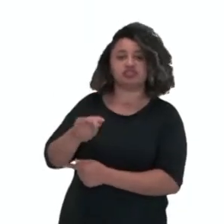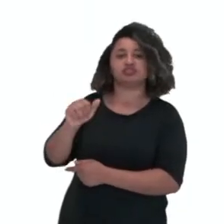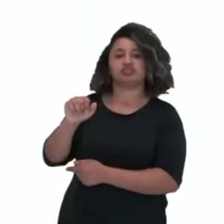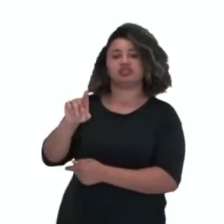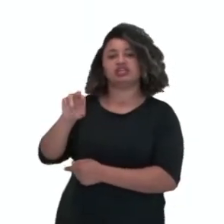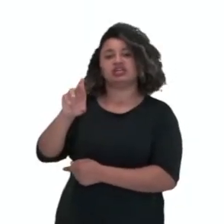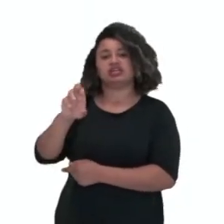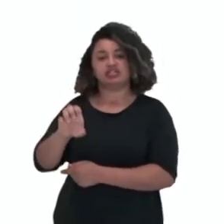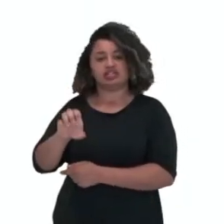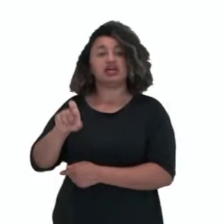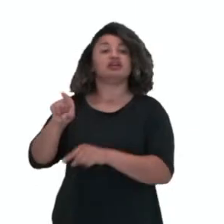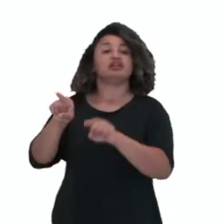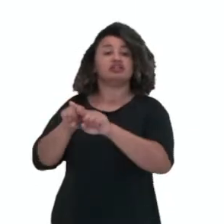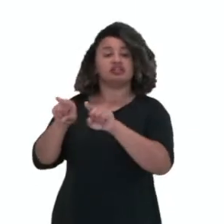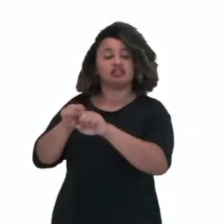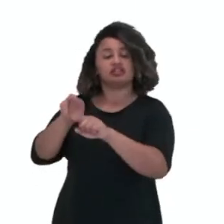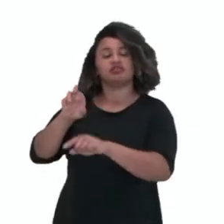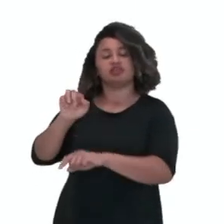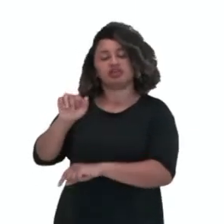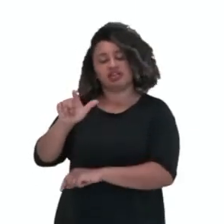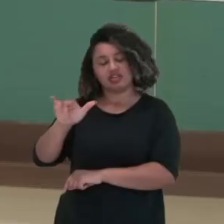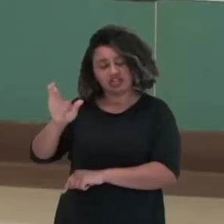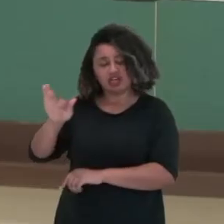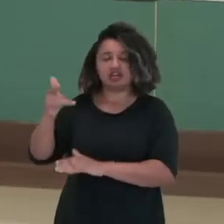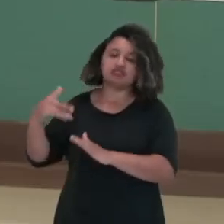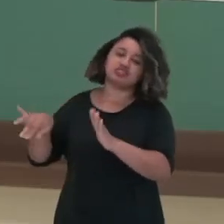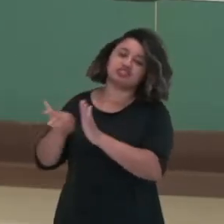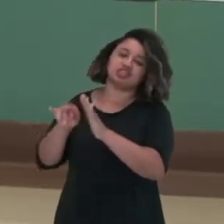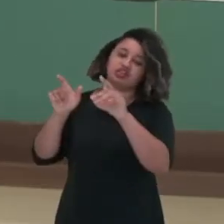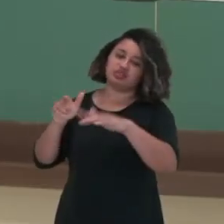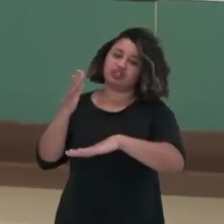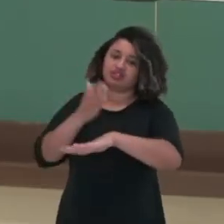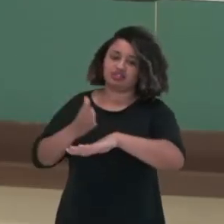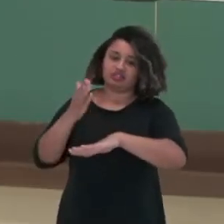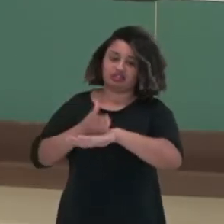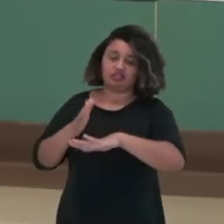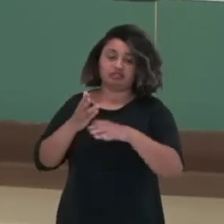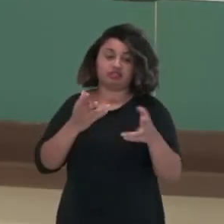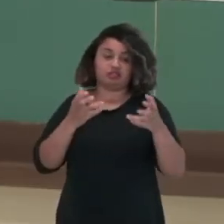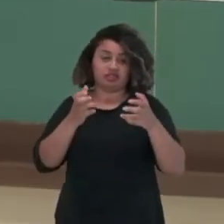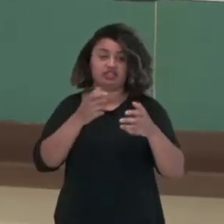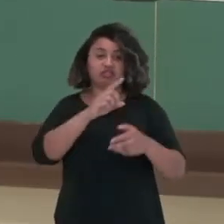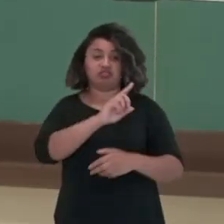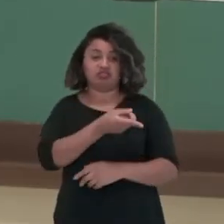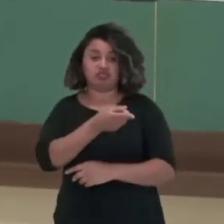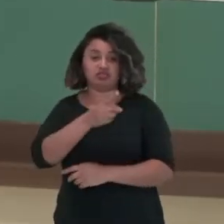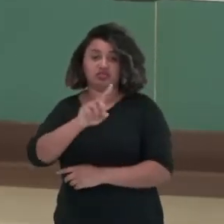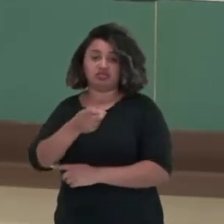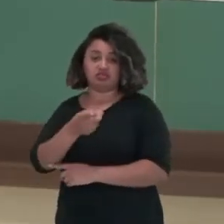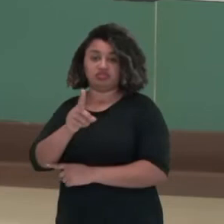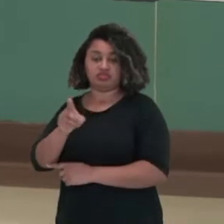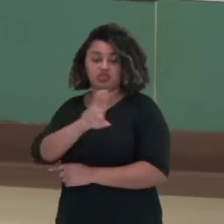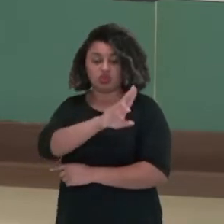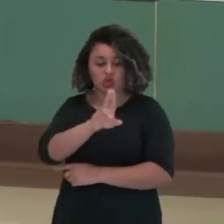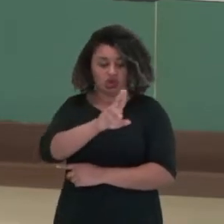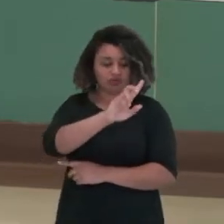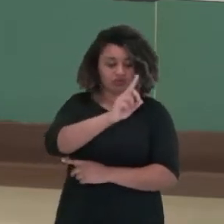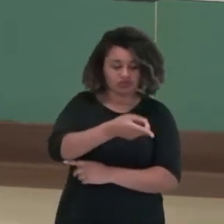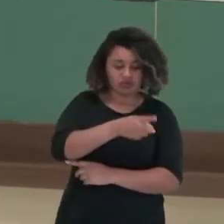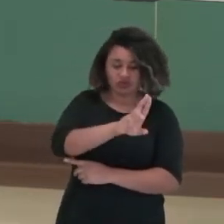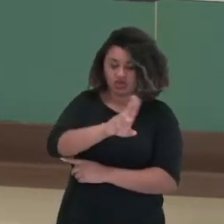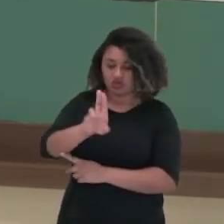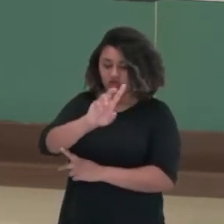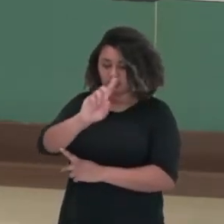André e Ralph chegaram ao ginásio onde treinam. Então, observaram aqui? Tenho vários nomes próprios